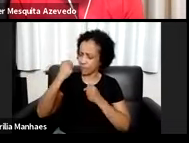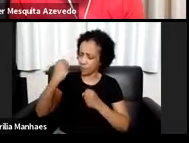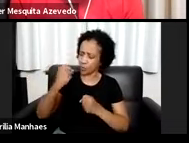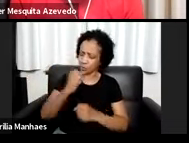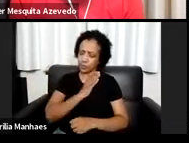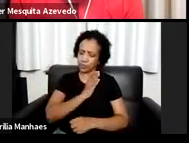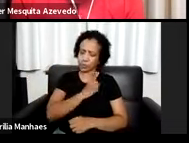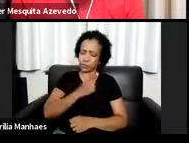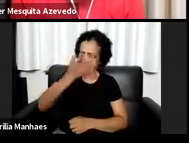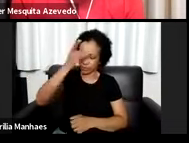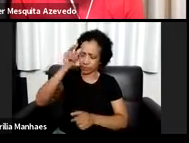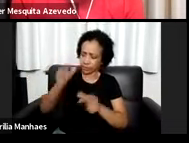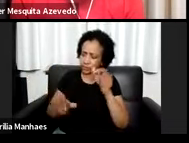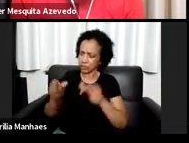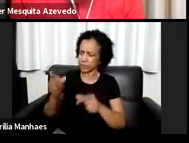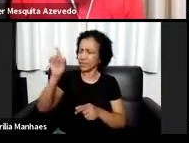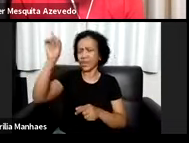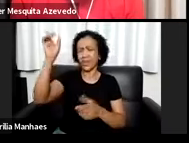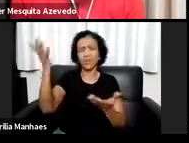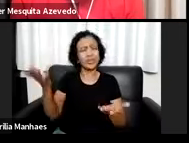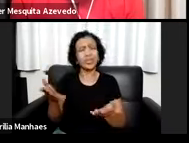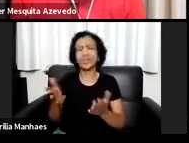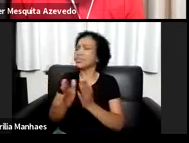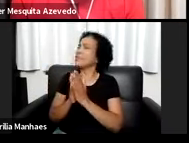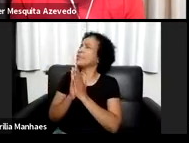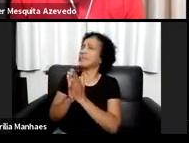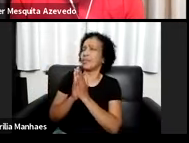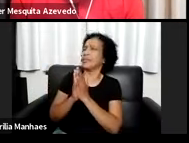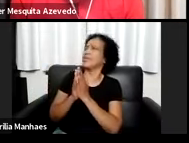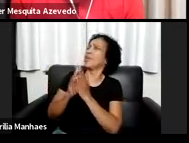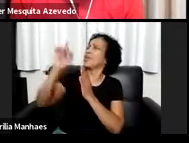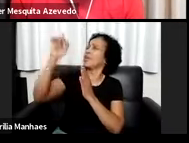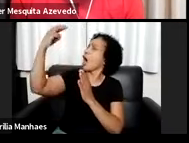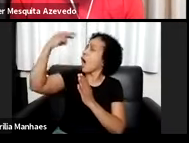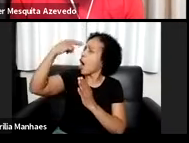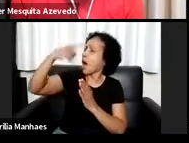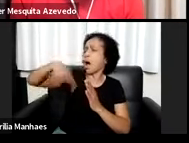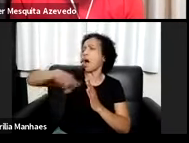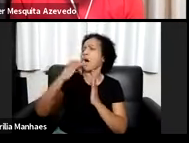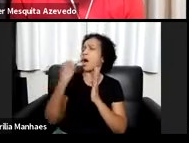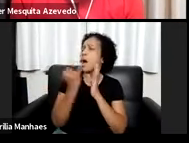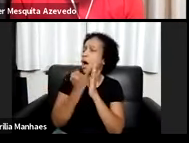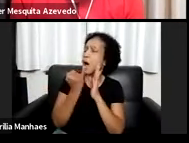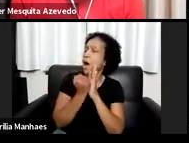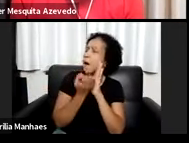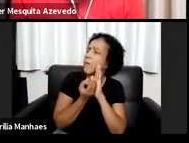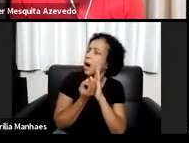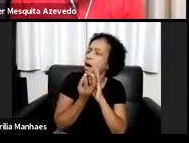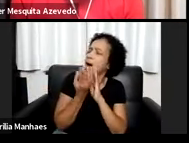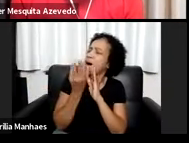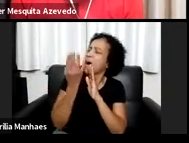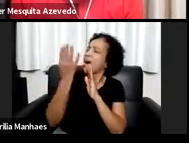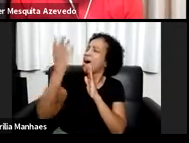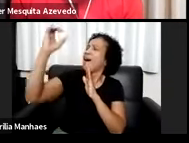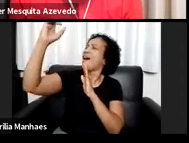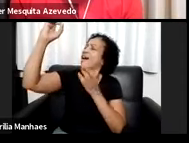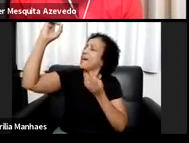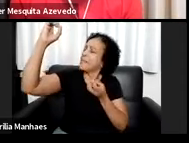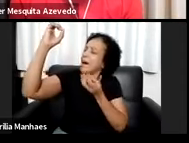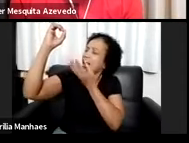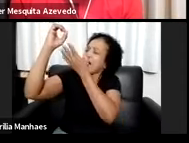Deus, ouve a nossa oração. Ouve, Pai querido, o clamor do teu povo, ó Senhor. Aqueles que, Senhor,